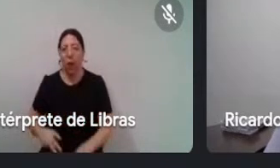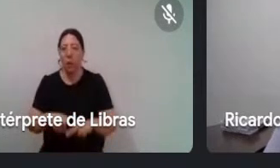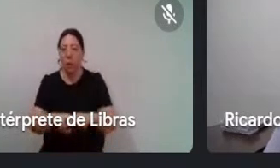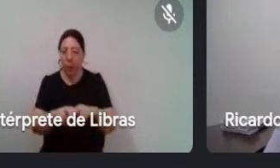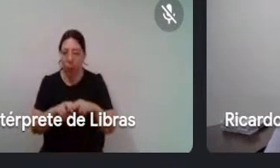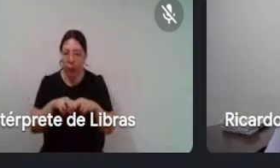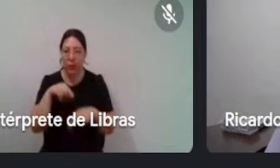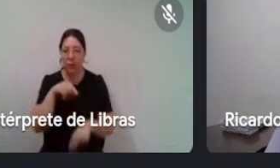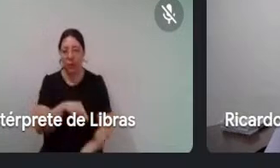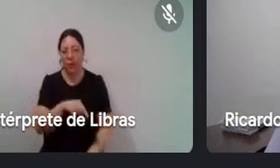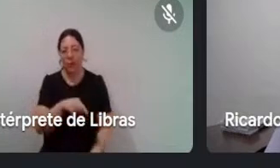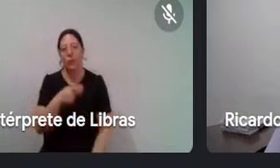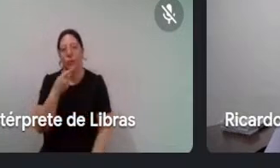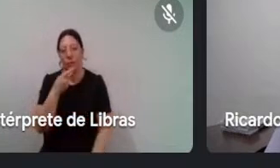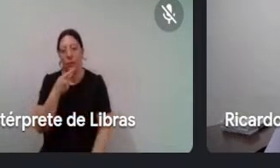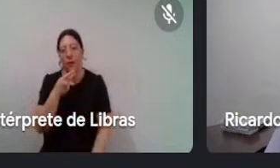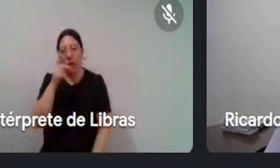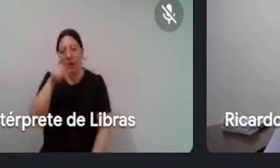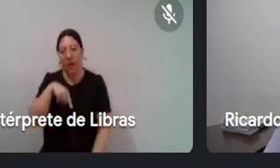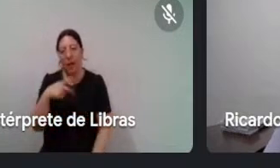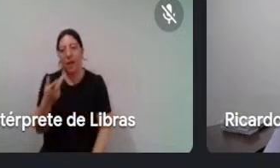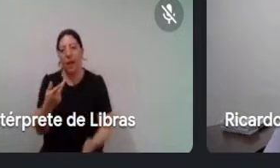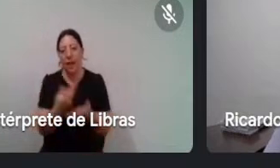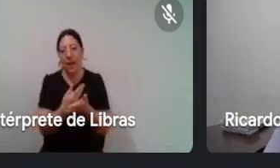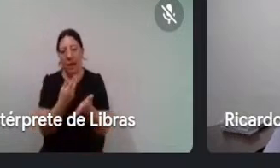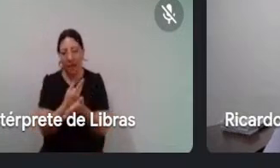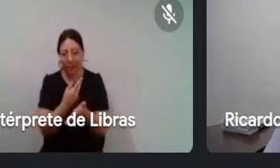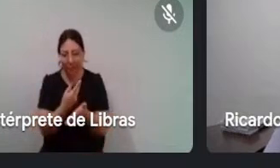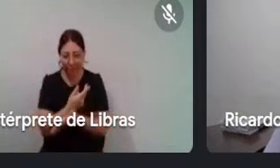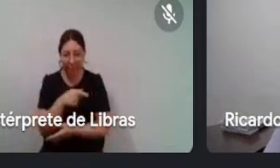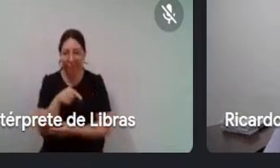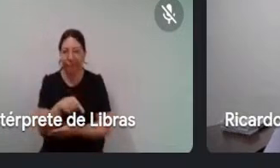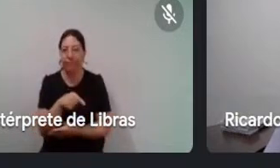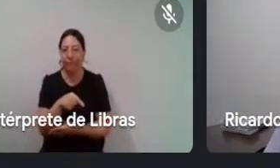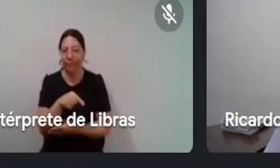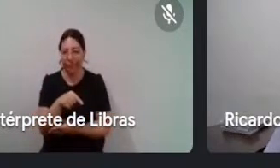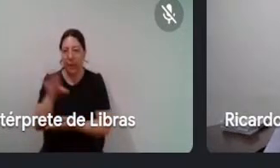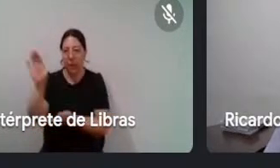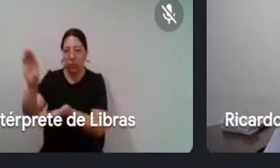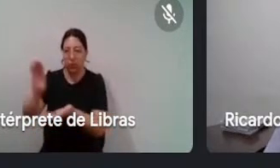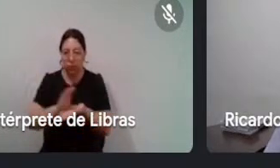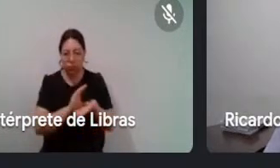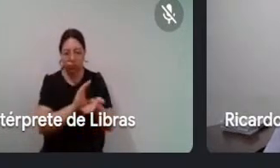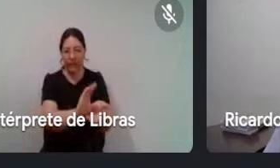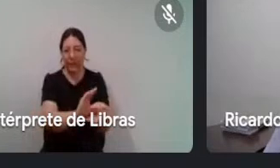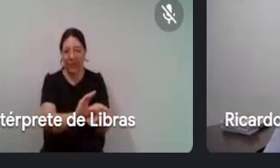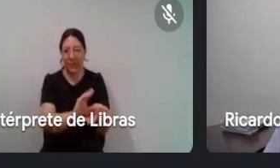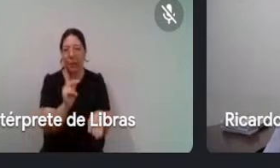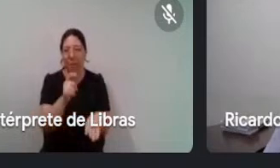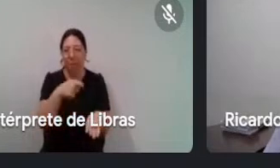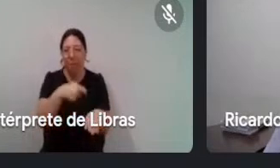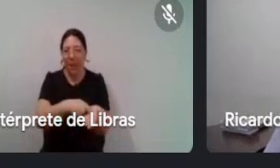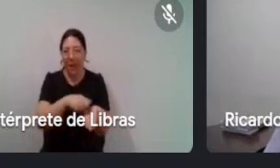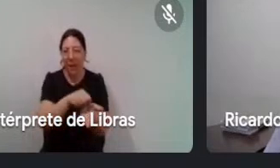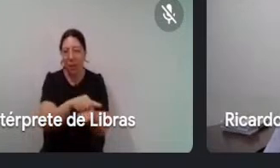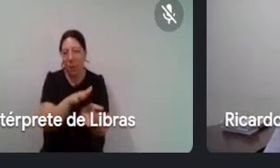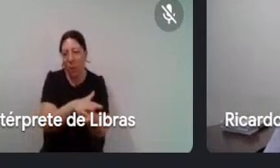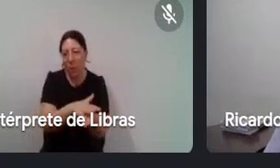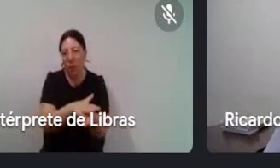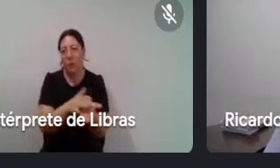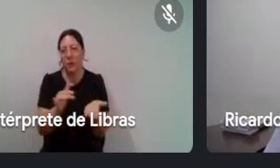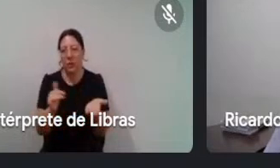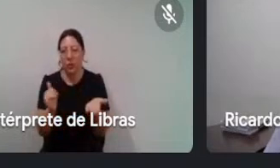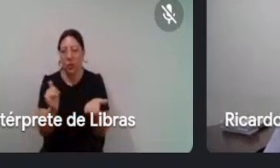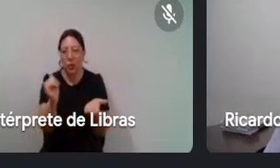essa destinação para pagamentos de multa e juros decorrente de inadimplência. Em